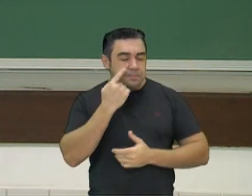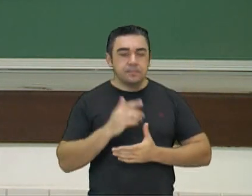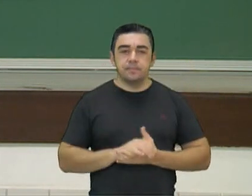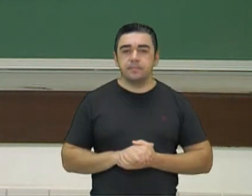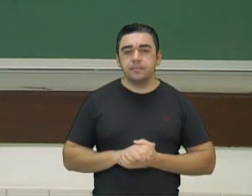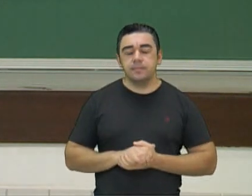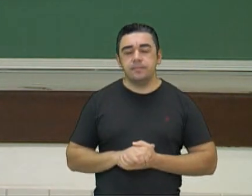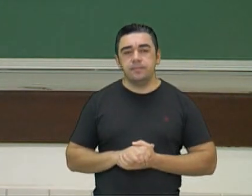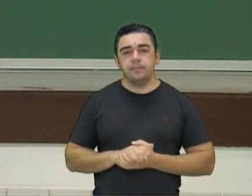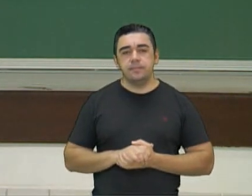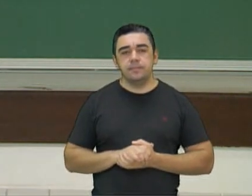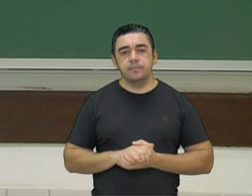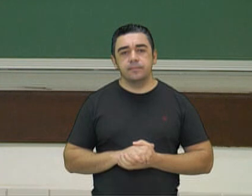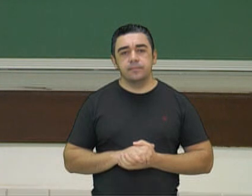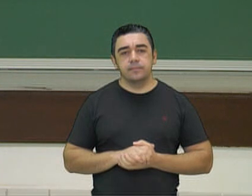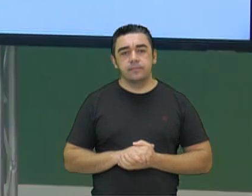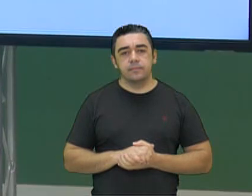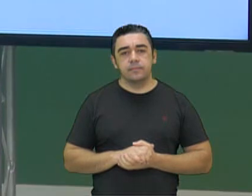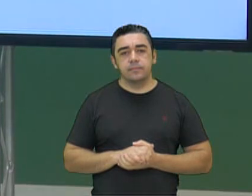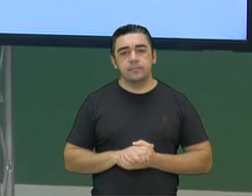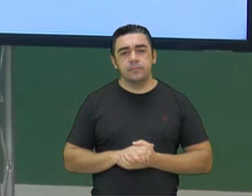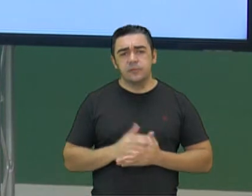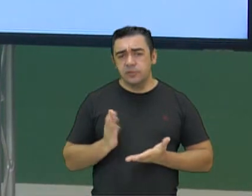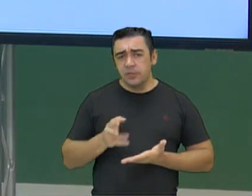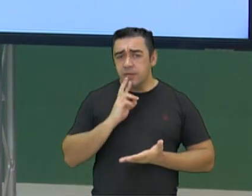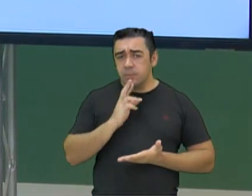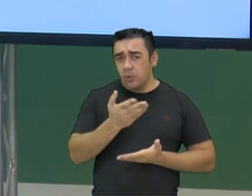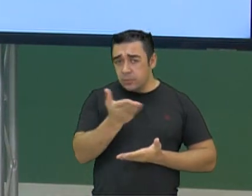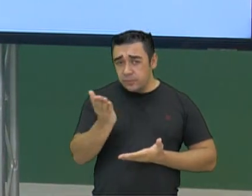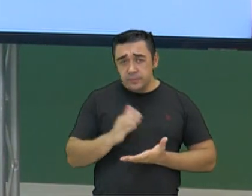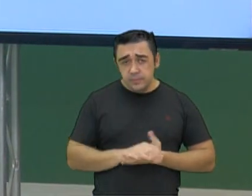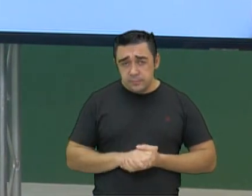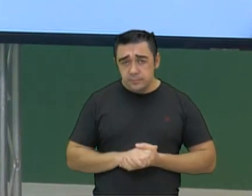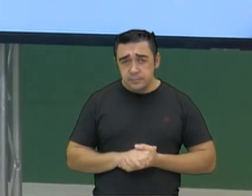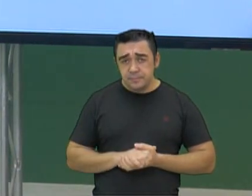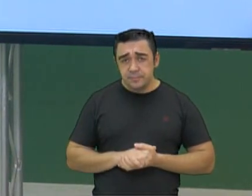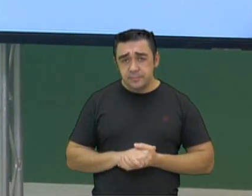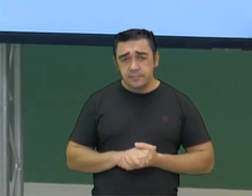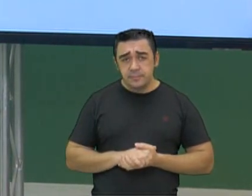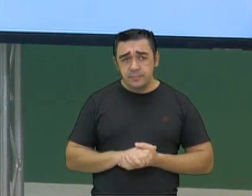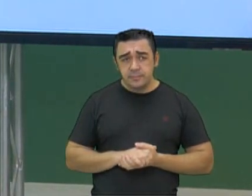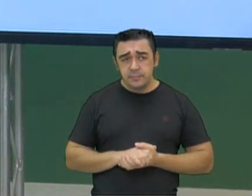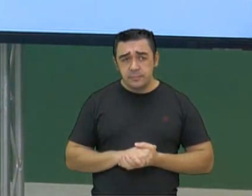Gente, então aqui já vamos dar a resposta para vocês, ó.